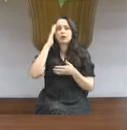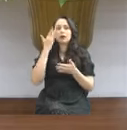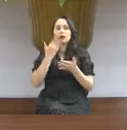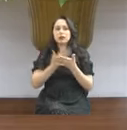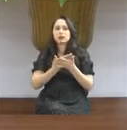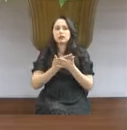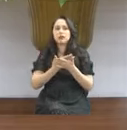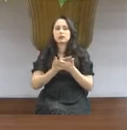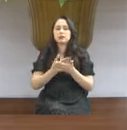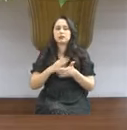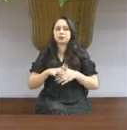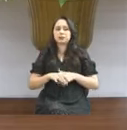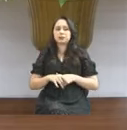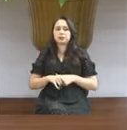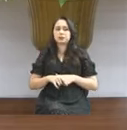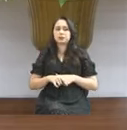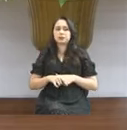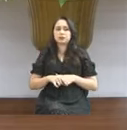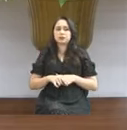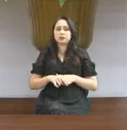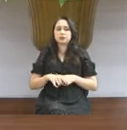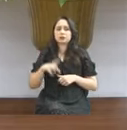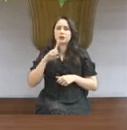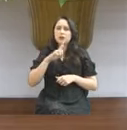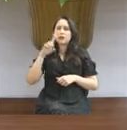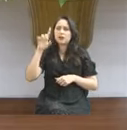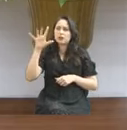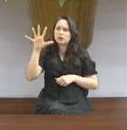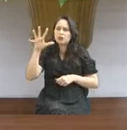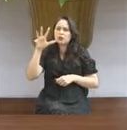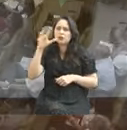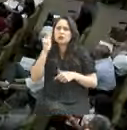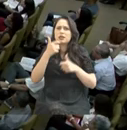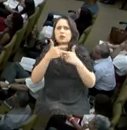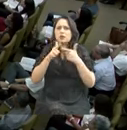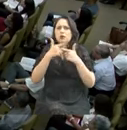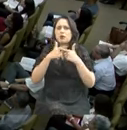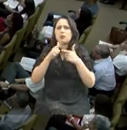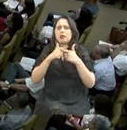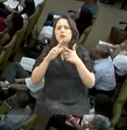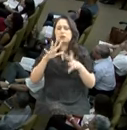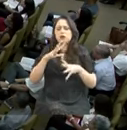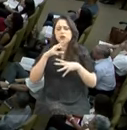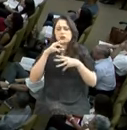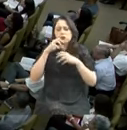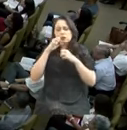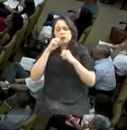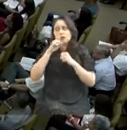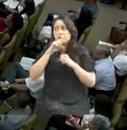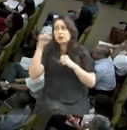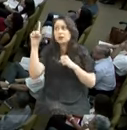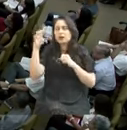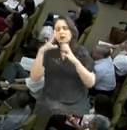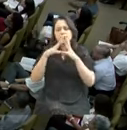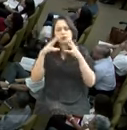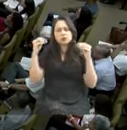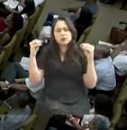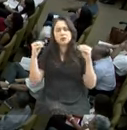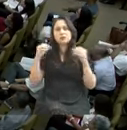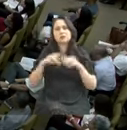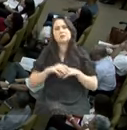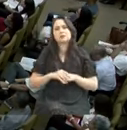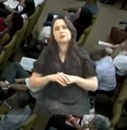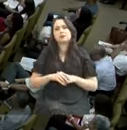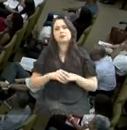fazer barulho. Ele vai tirar essa pedra que está te sufocando, te levando a baixar a